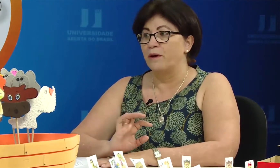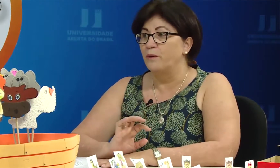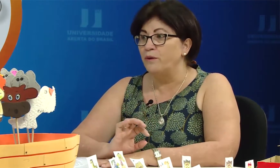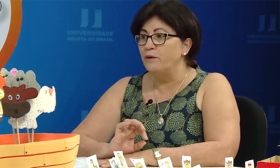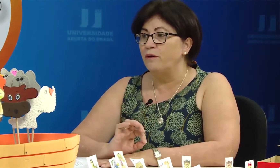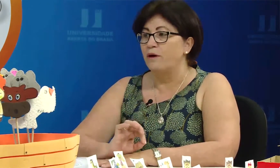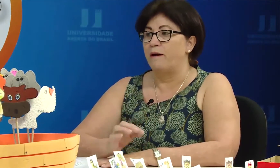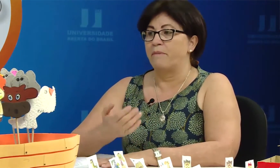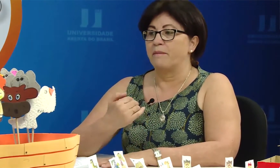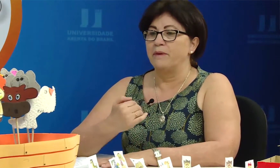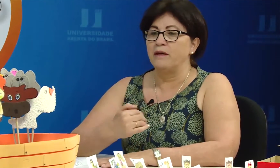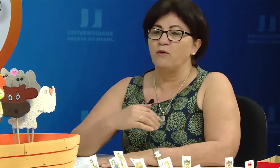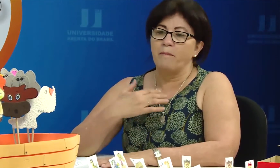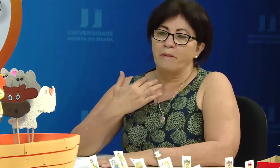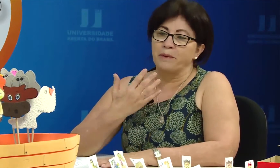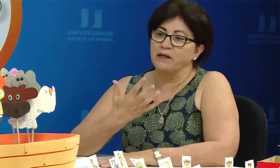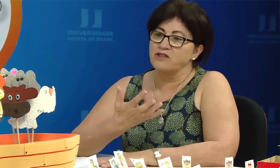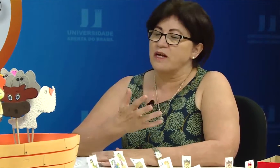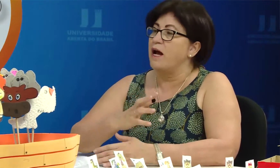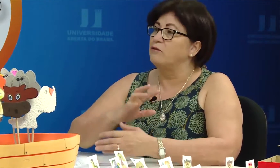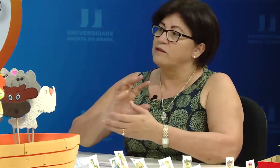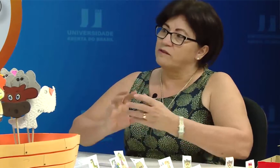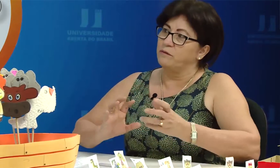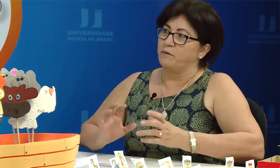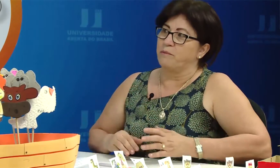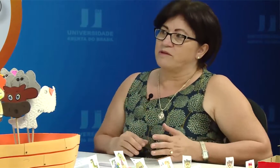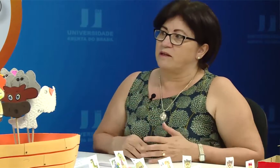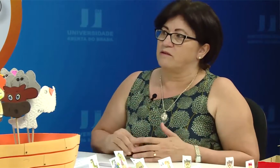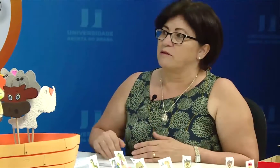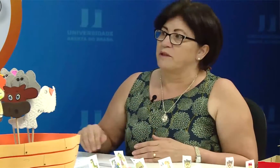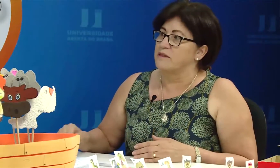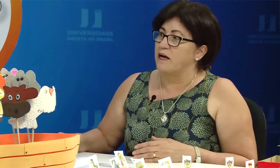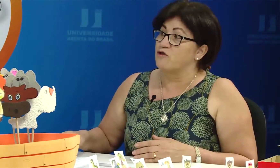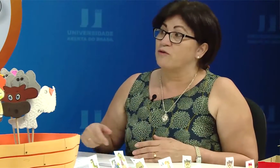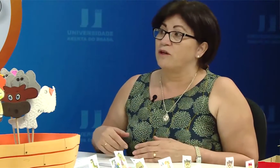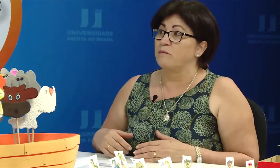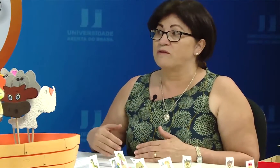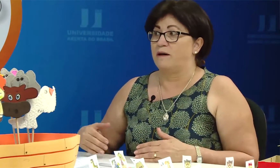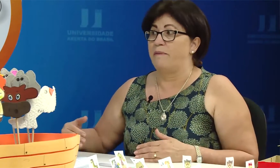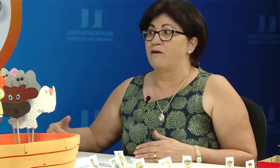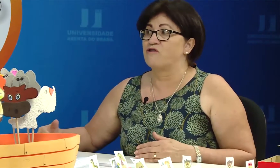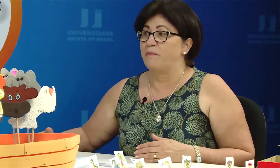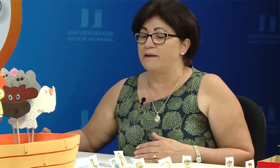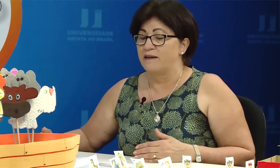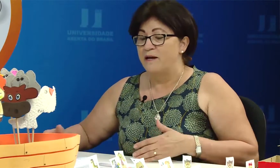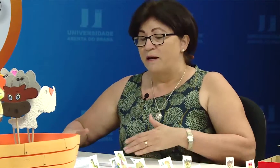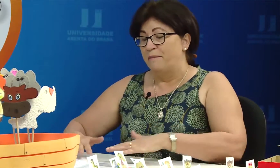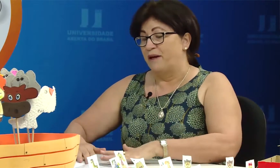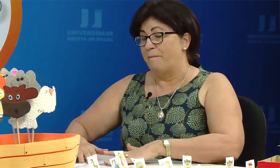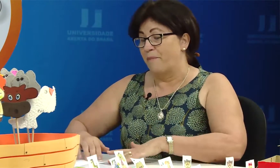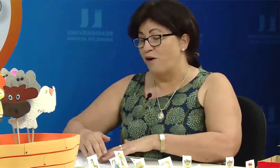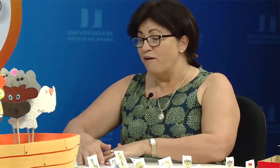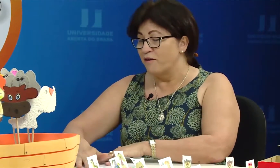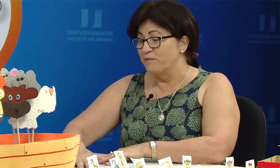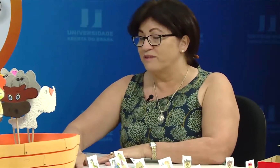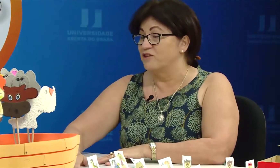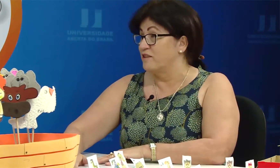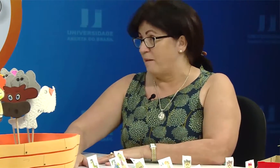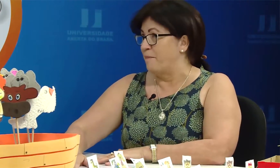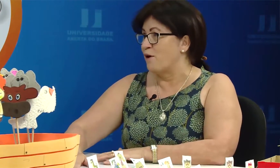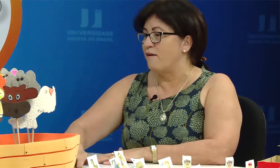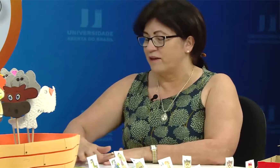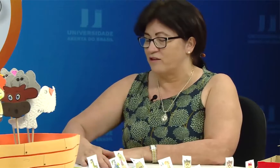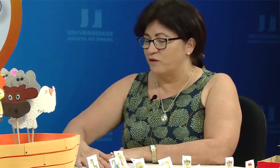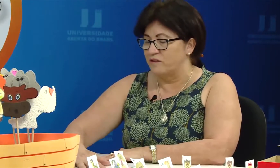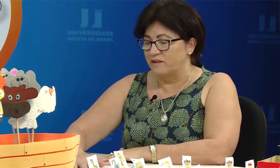para o meu aluno, é para mim, ou é para o aprendizado, o processo de ensino-aprendizagem, ou eu tenho que mostrar para os pais? Porque a prova, como se